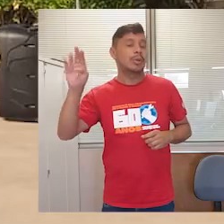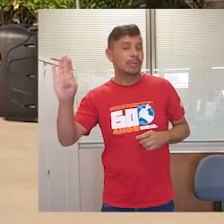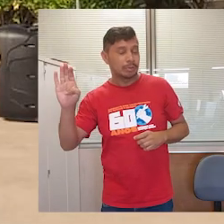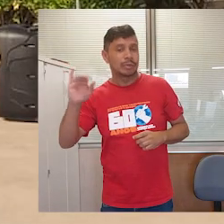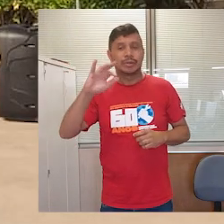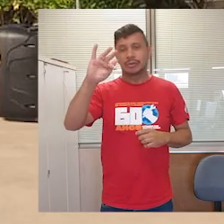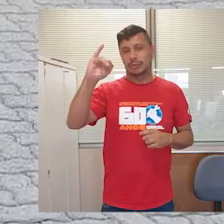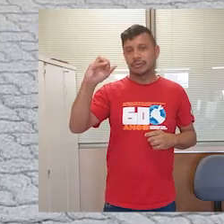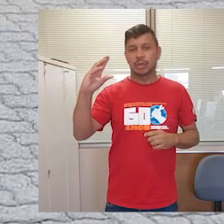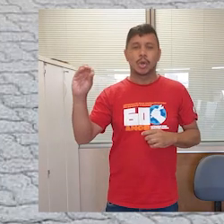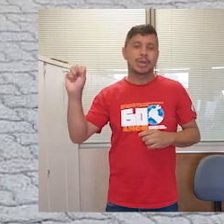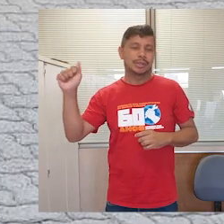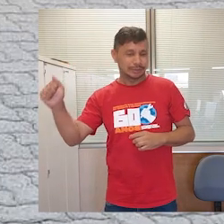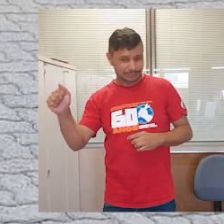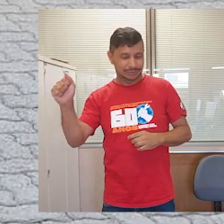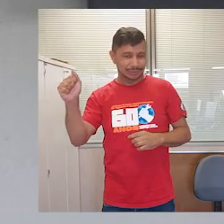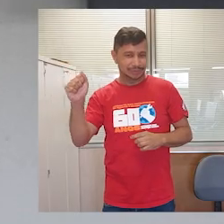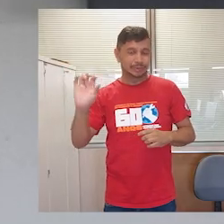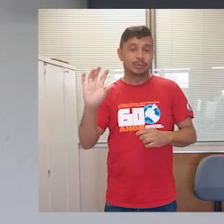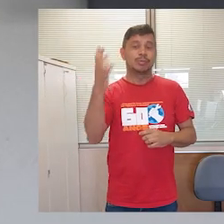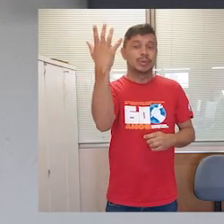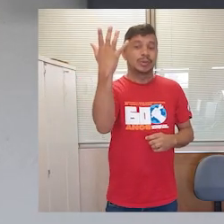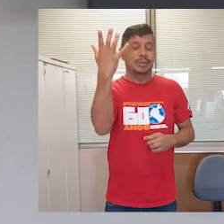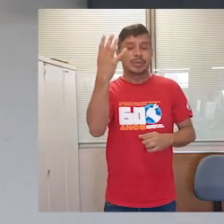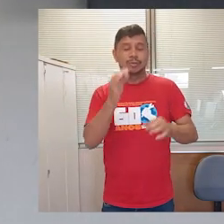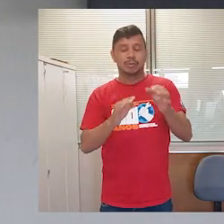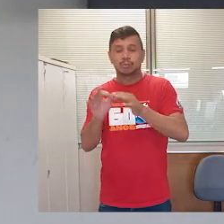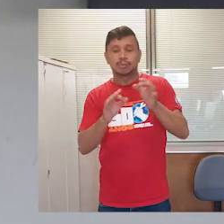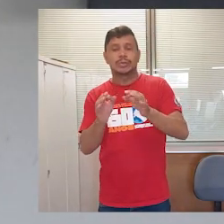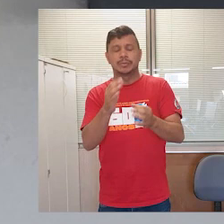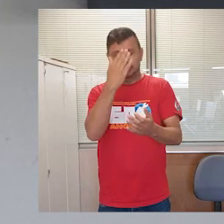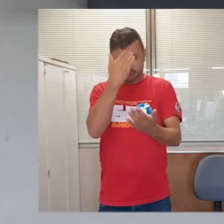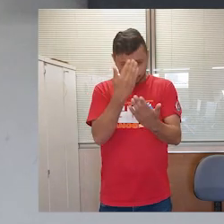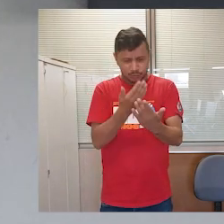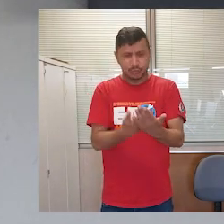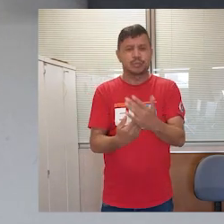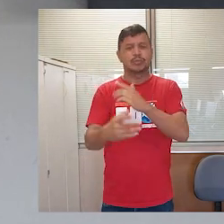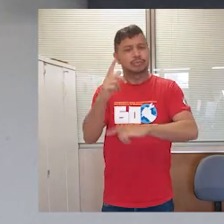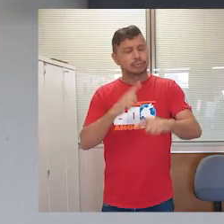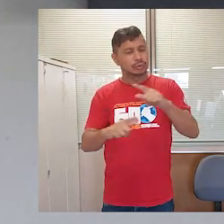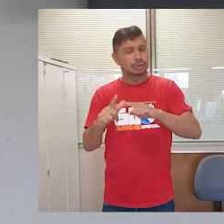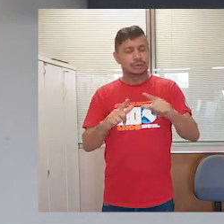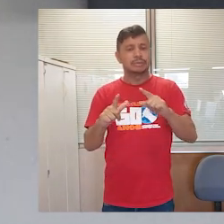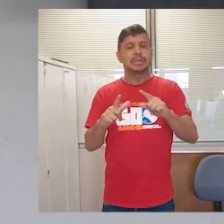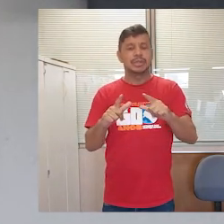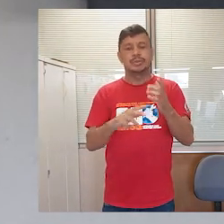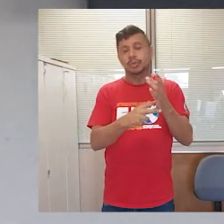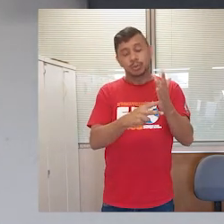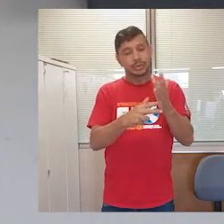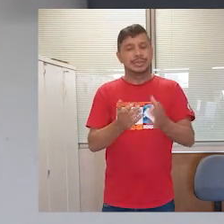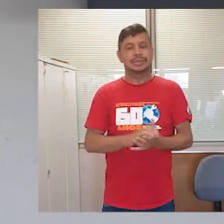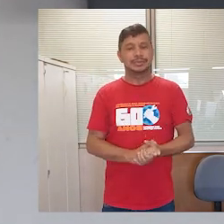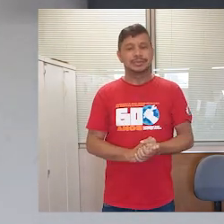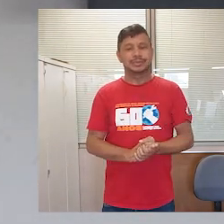WSI, da Ficosa e da Vicom. As conquistas vieram por meio da confiança dos trabalhadores e trabalhadoras